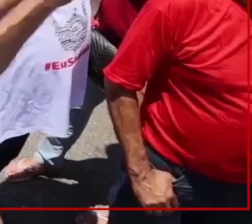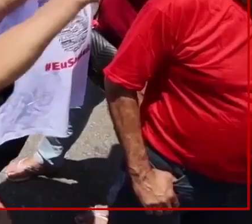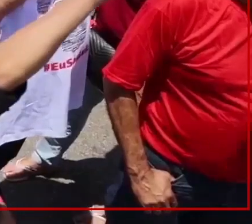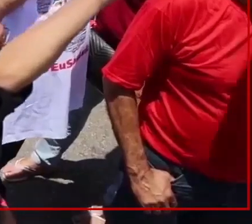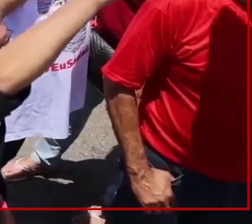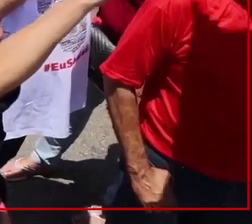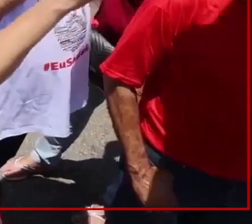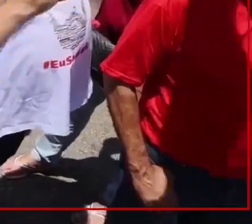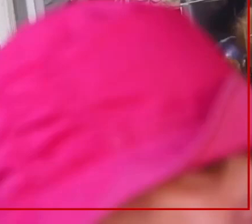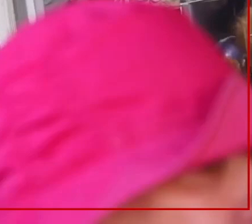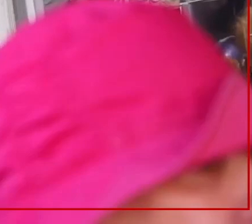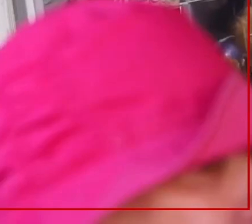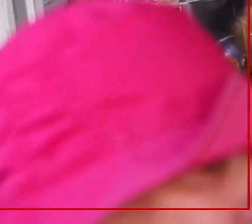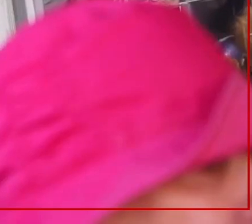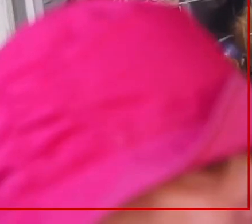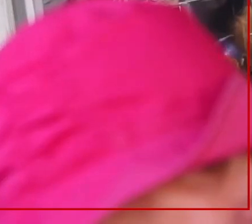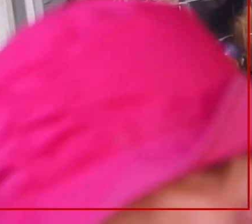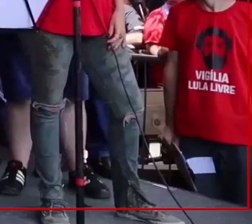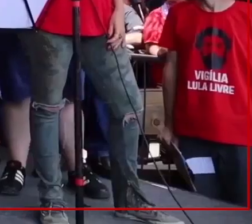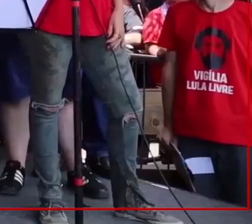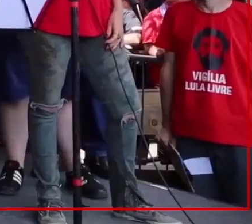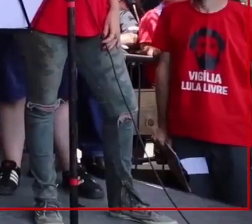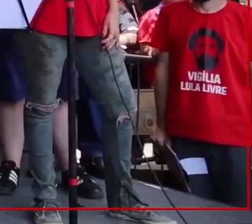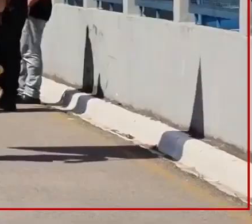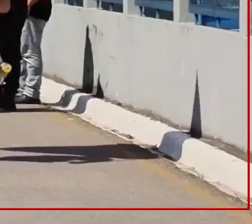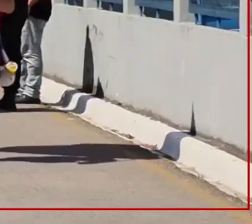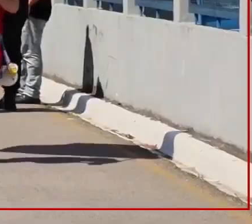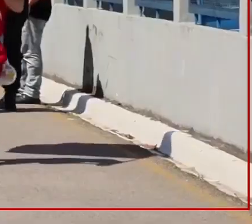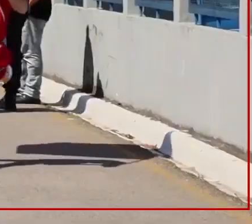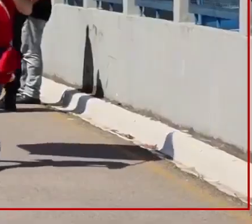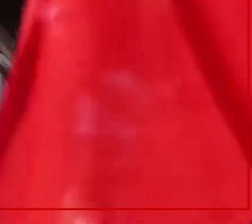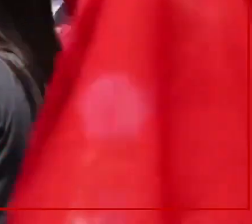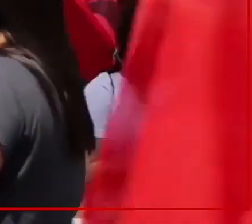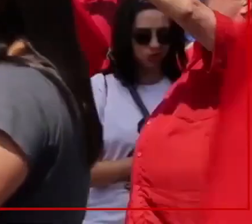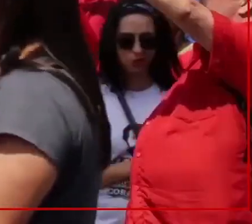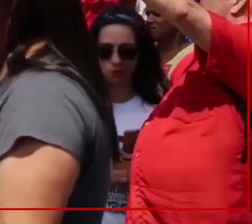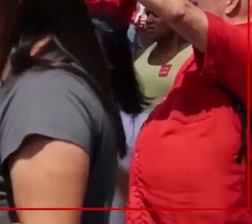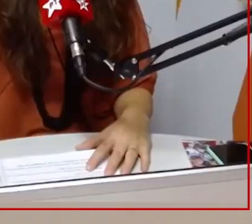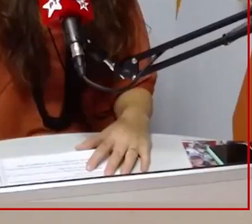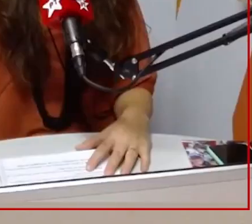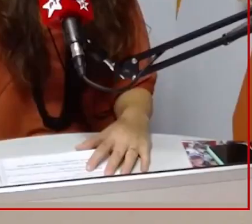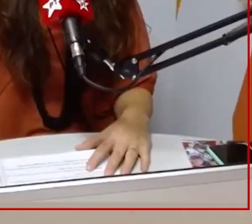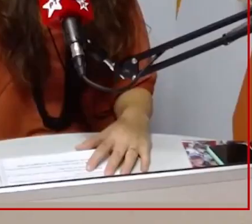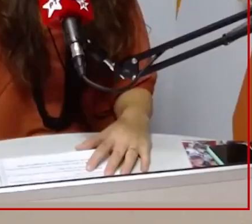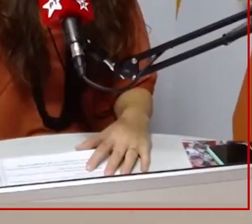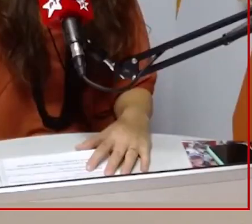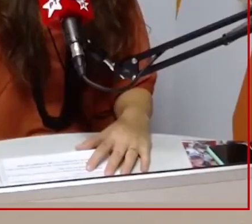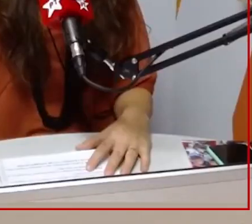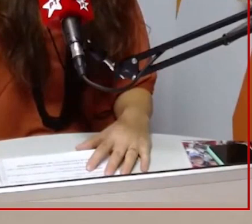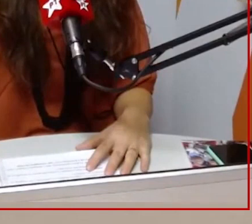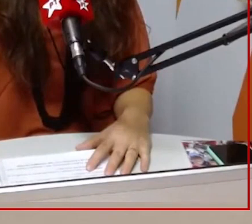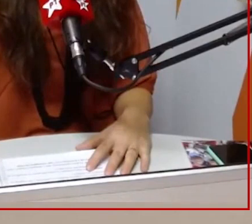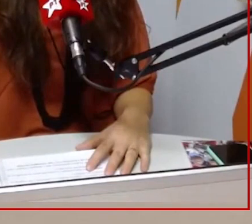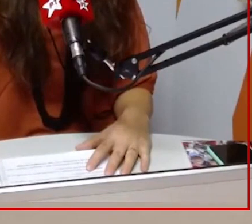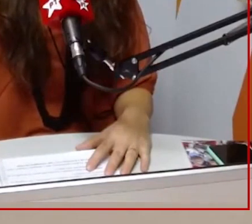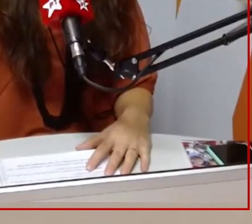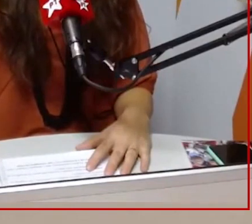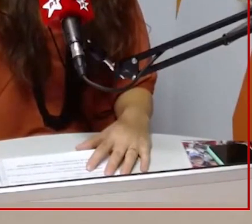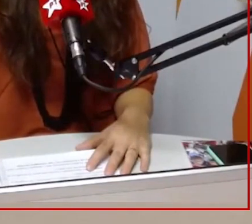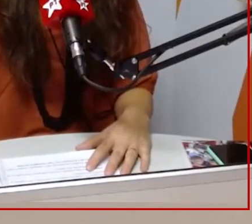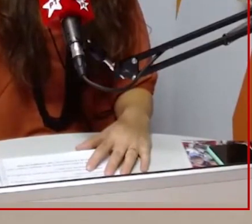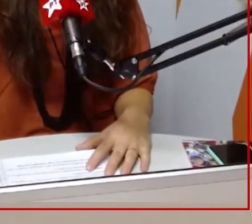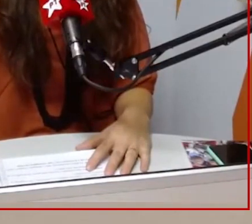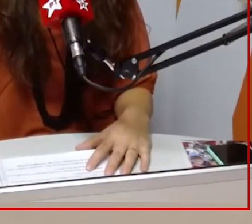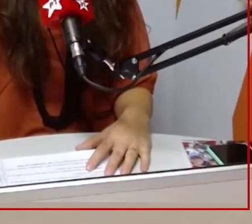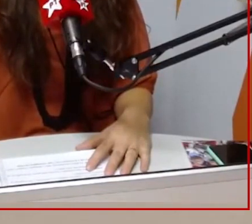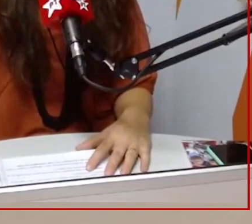pessoas diariamente, dando bom dia, boa tarde e boa noite, presidente Lula. Sempre soubemos que tínhamos